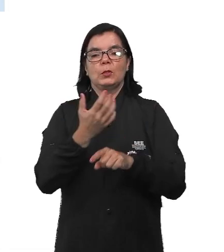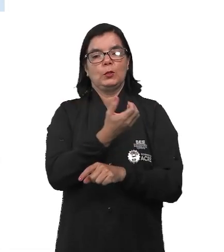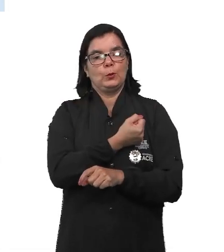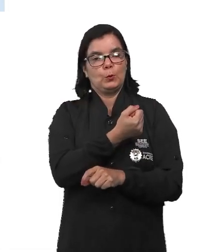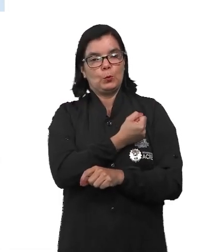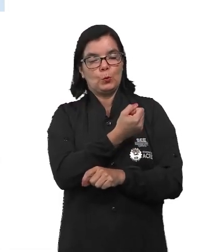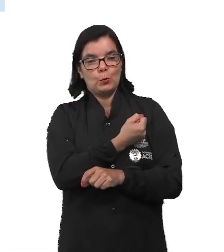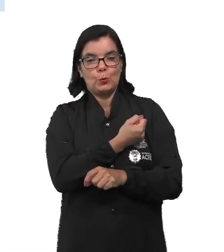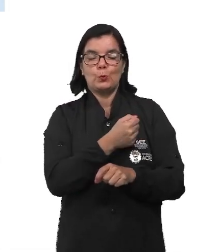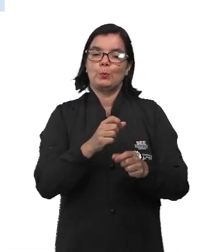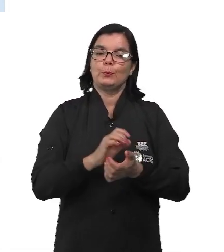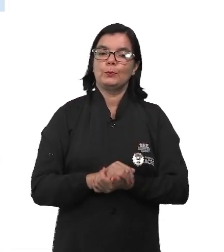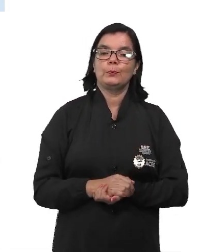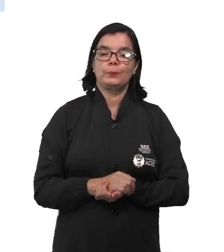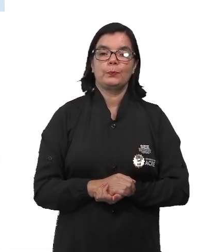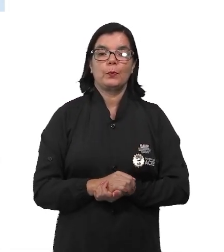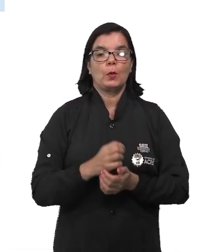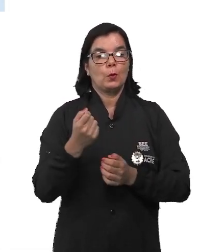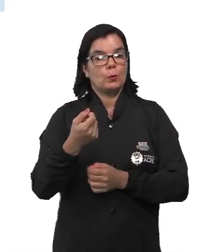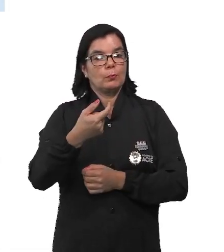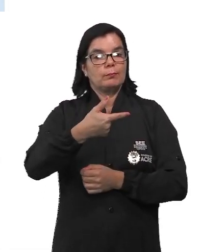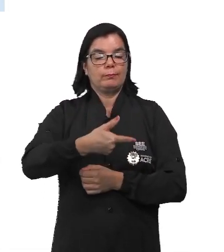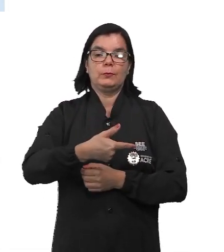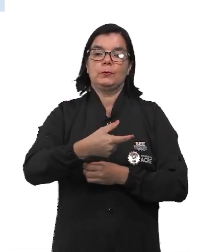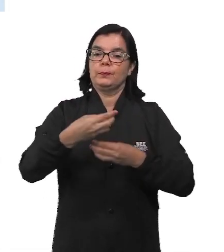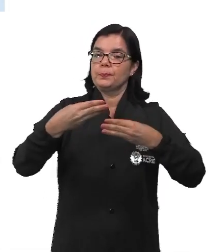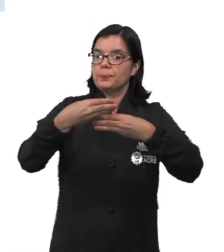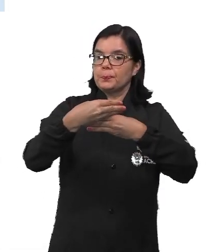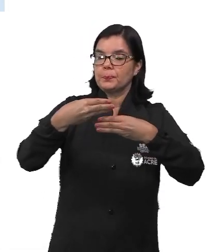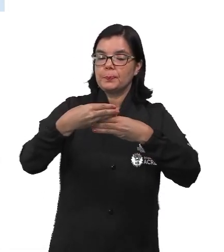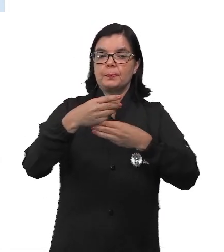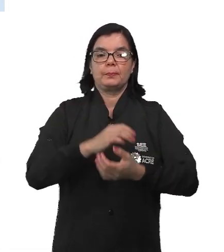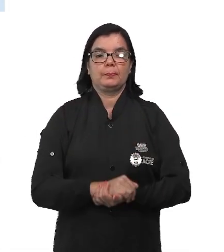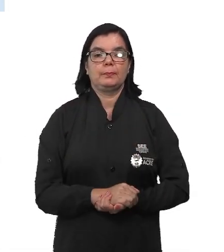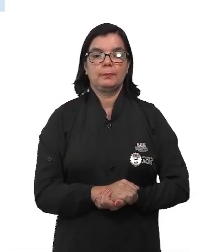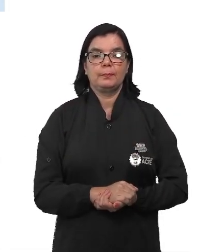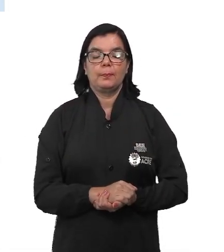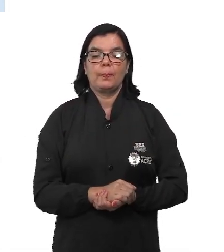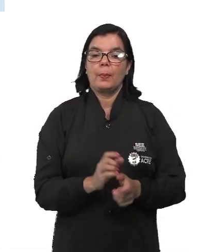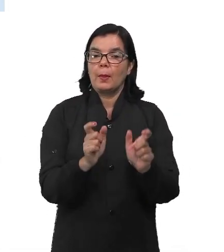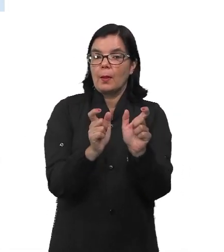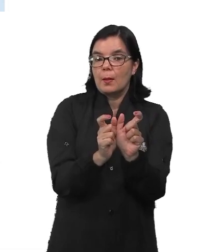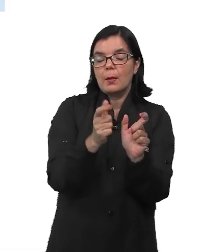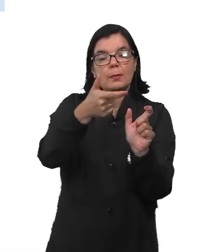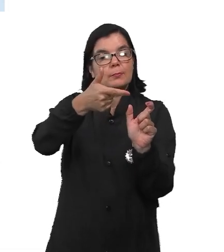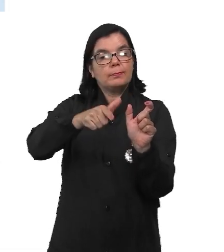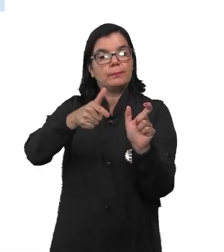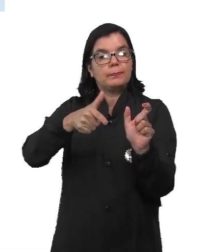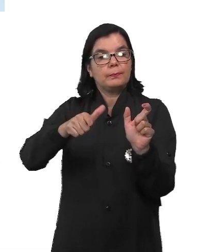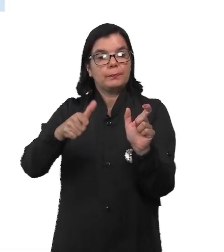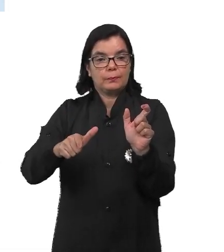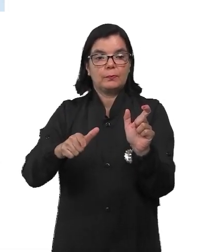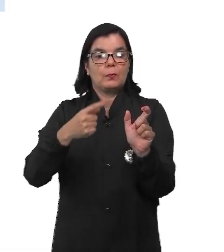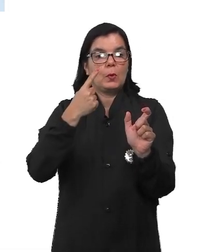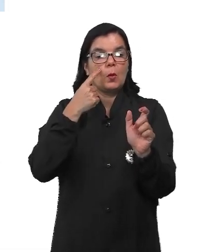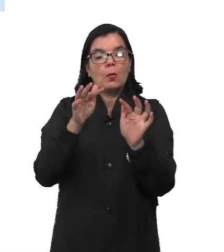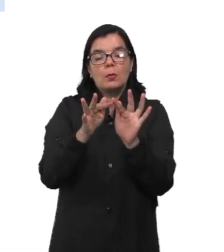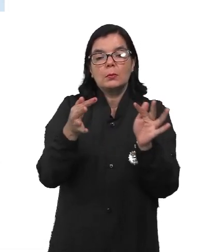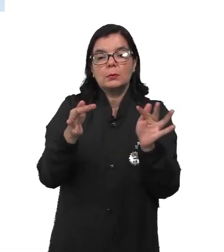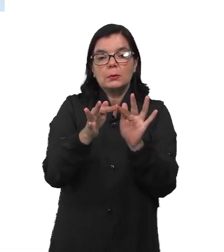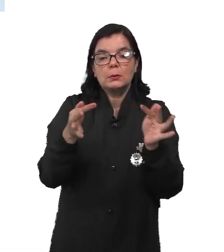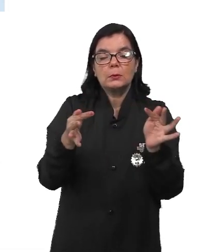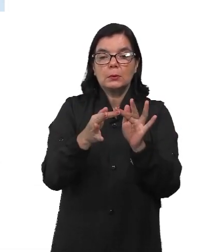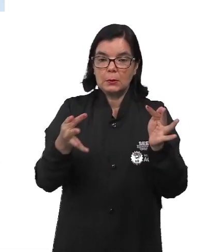extremos do que a média. A moda, por exemplo, é uma medida mais